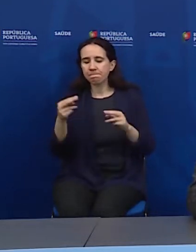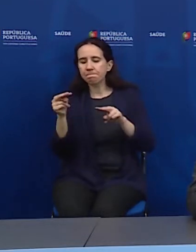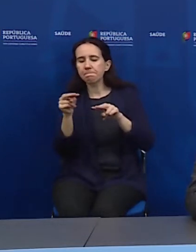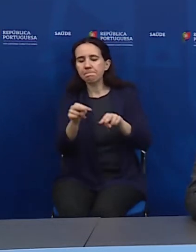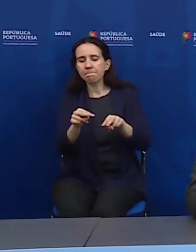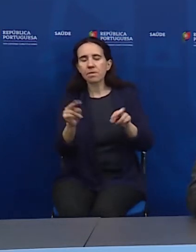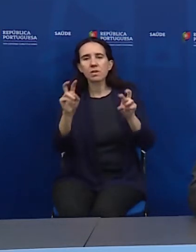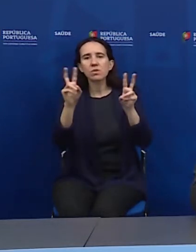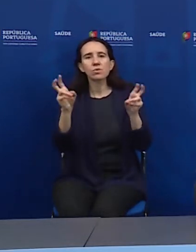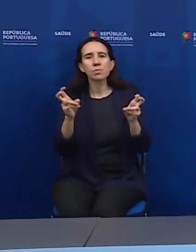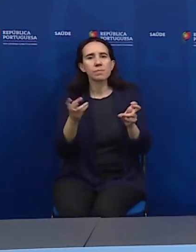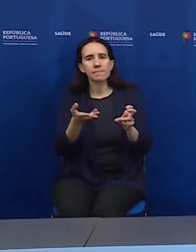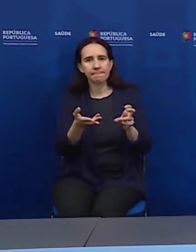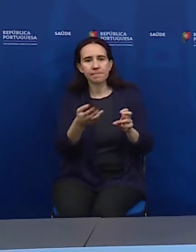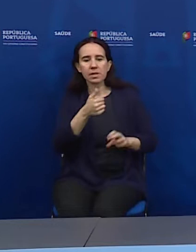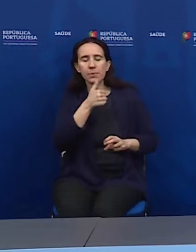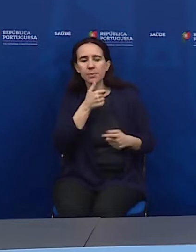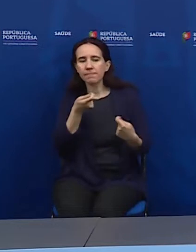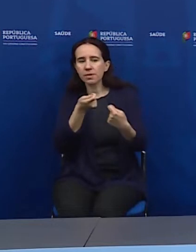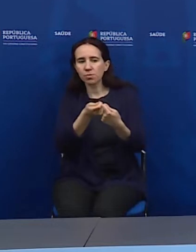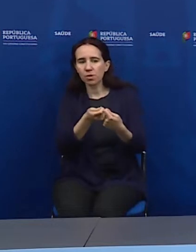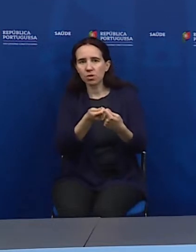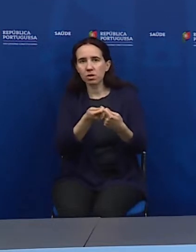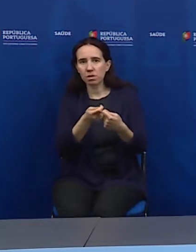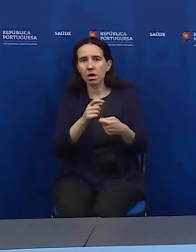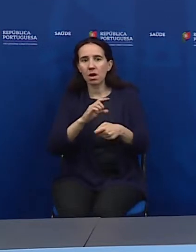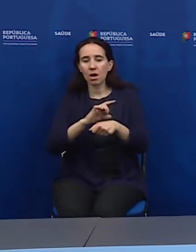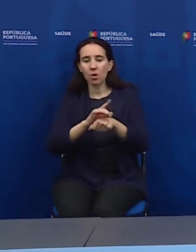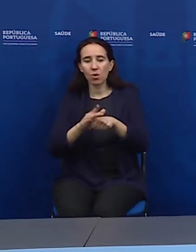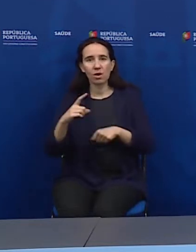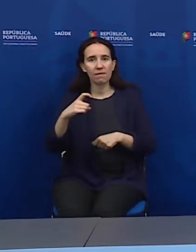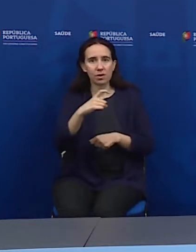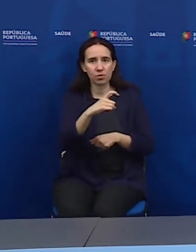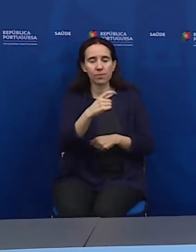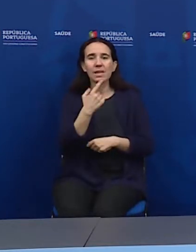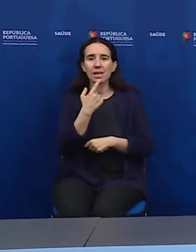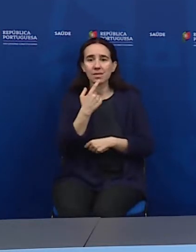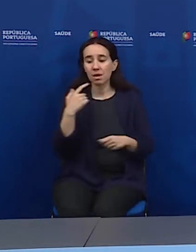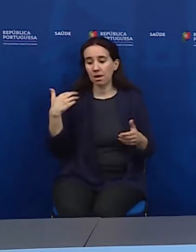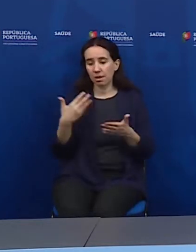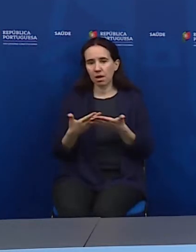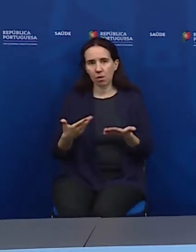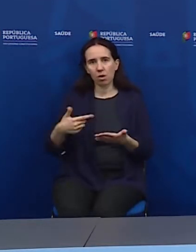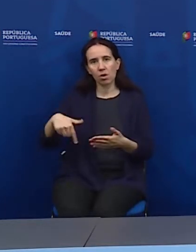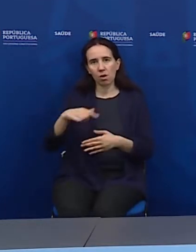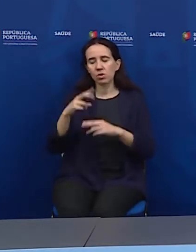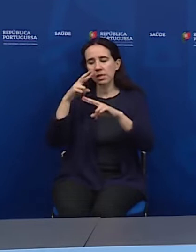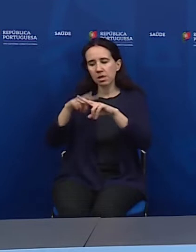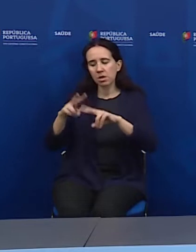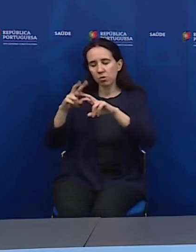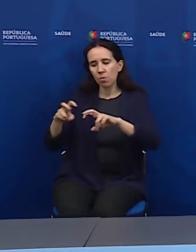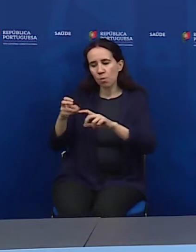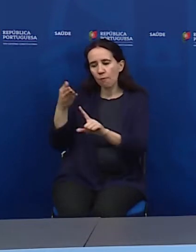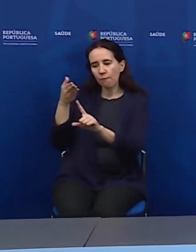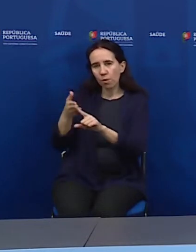debruçar-nos sobre a resposta a dar ao coronavírus. Isto é, até agora nós estivemos focados no diagnóstico